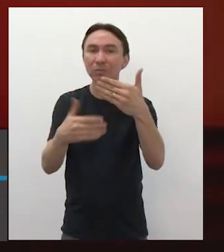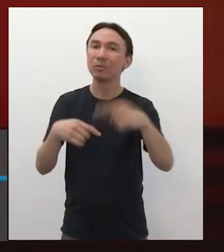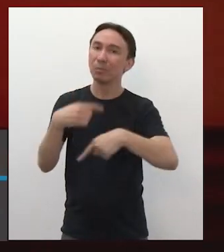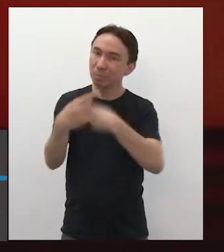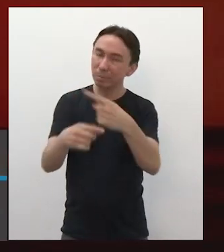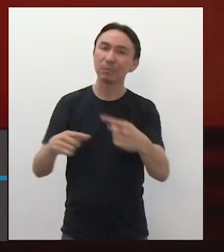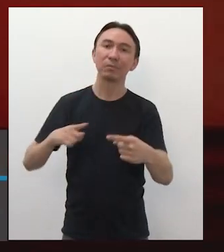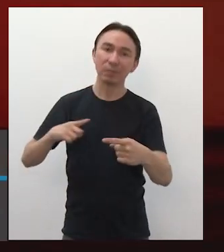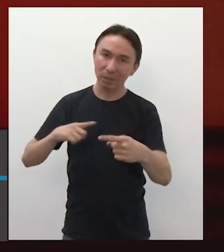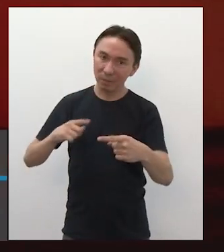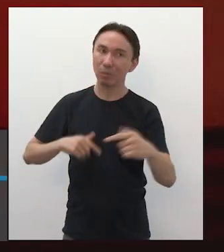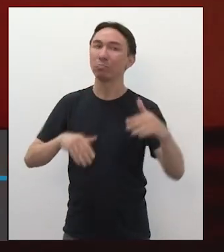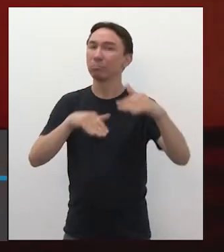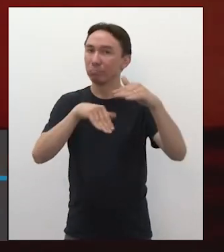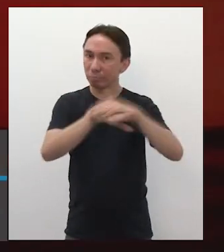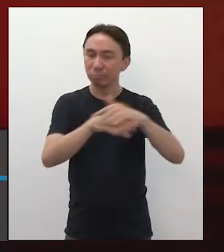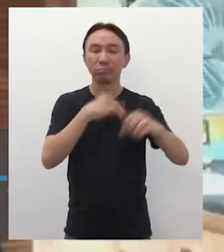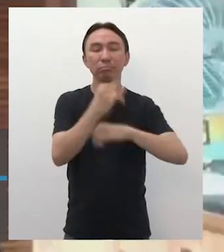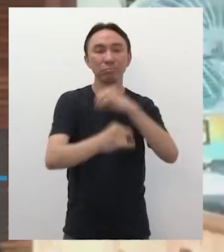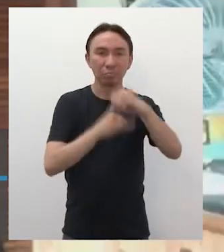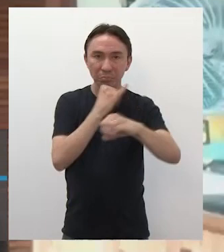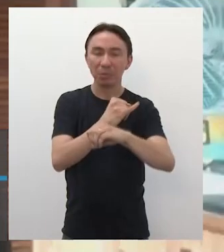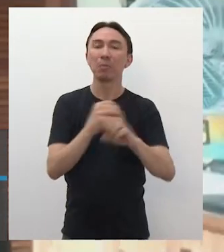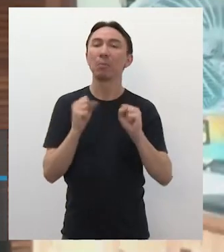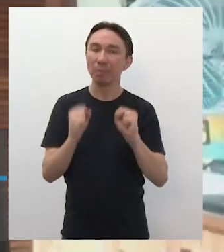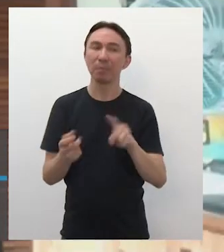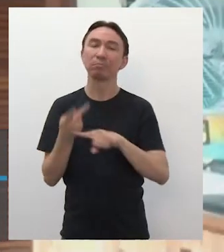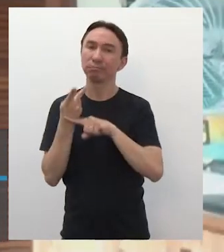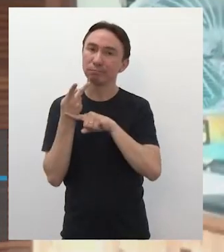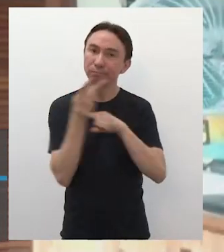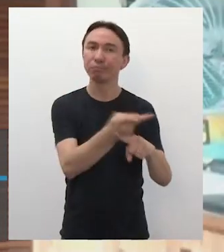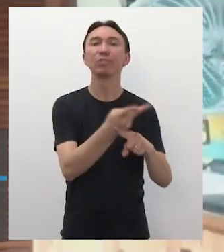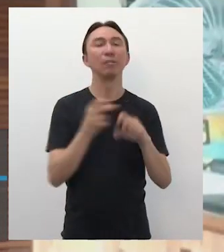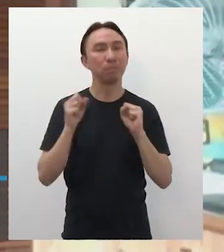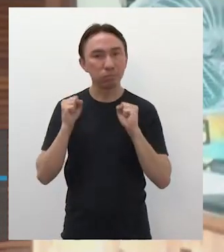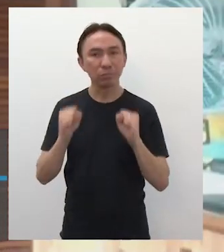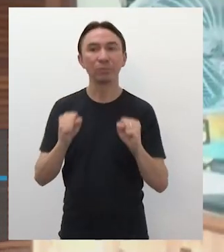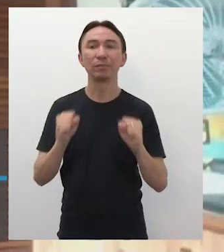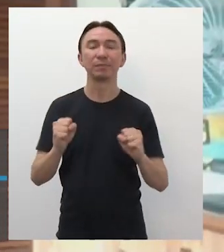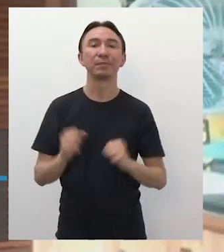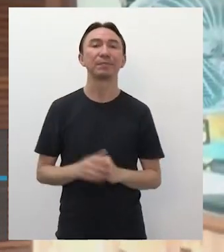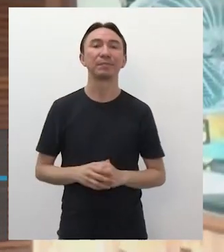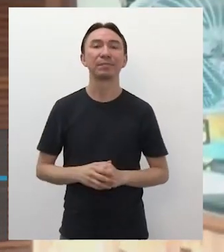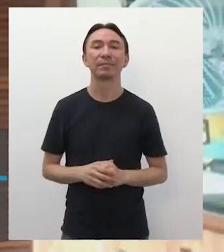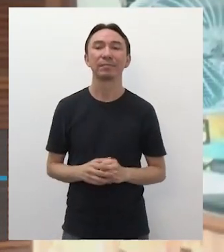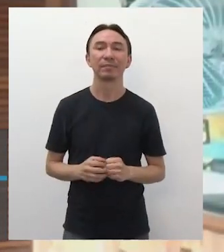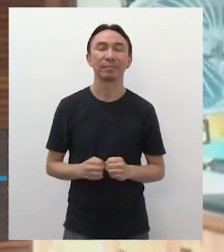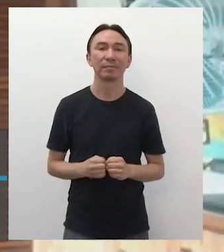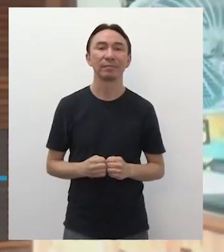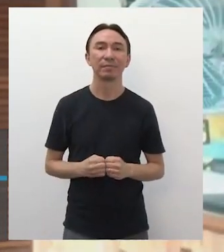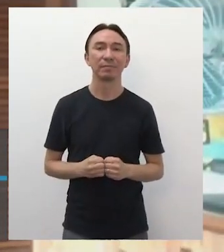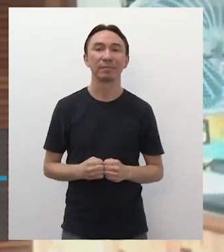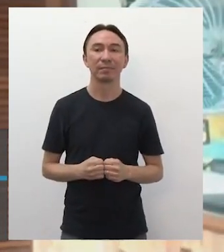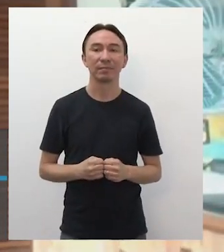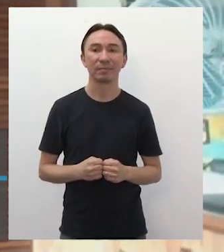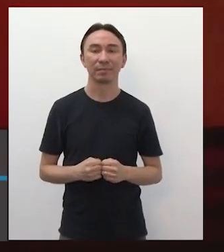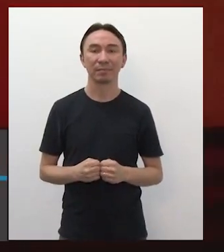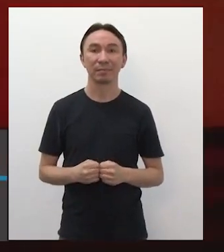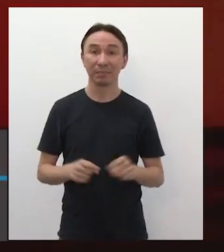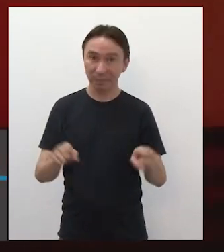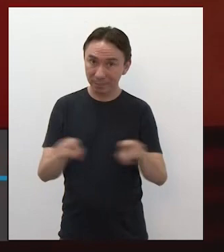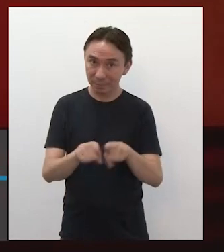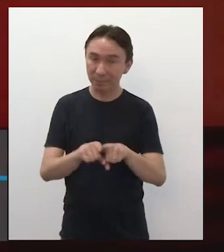disponibilizada depois no acervo, né? Dentro de mídias. Eu mando hoje ainda para você, uma lista de...